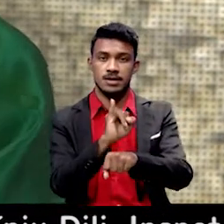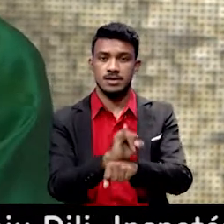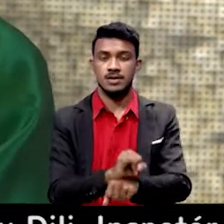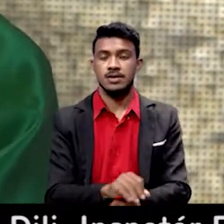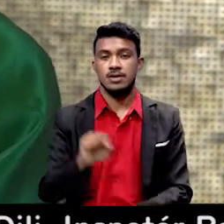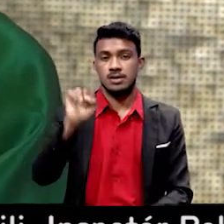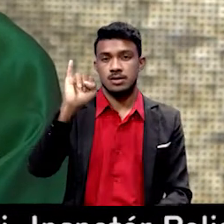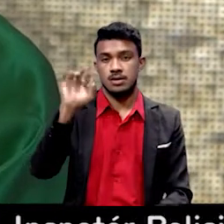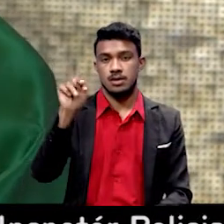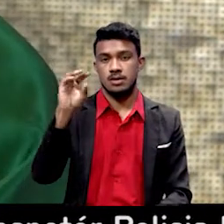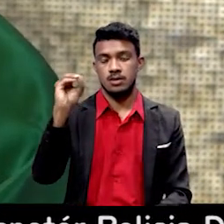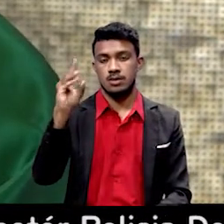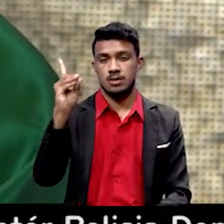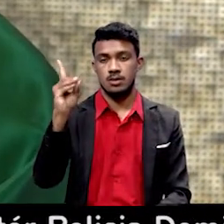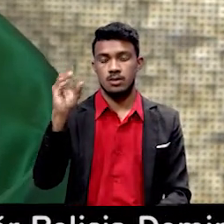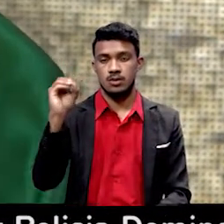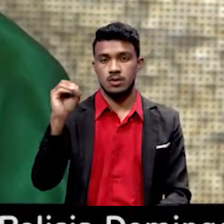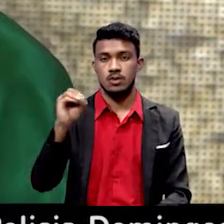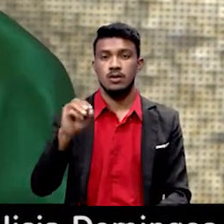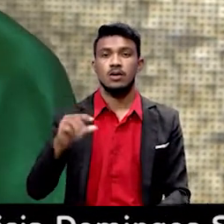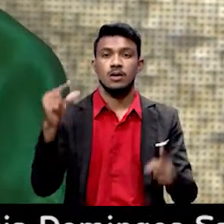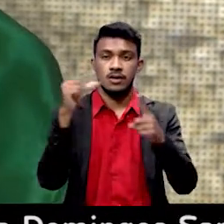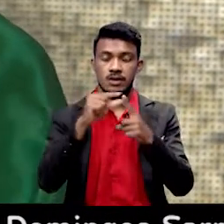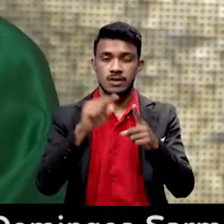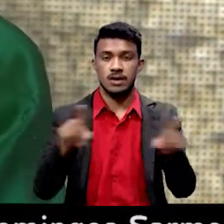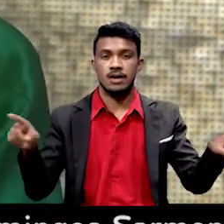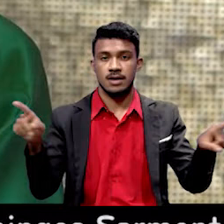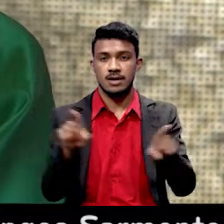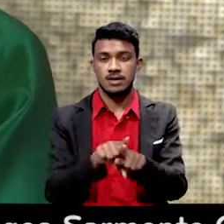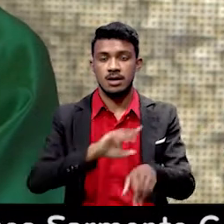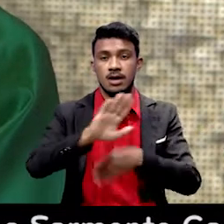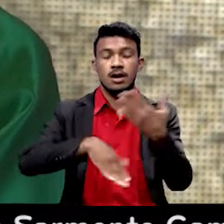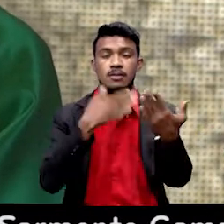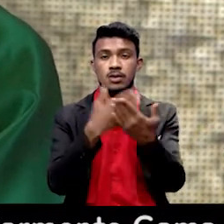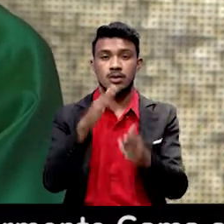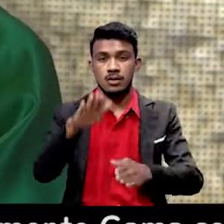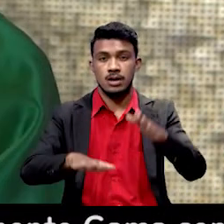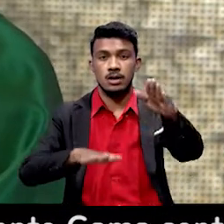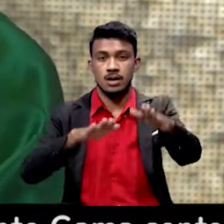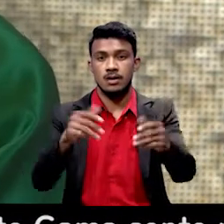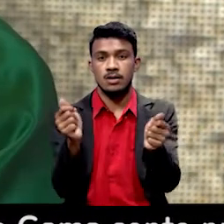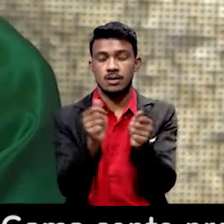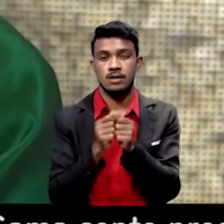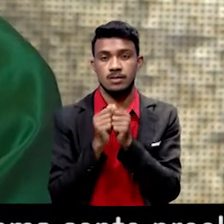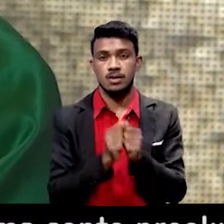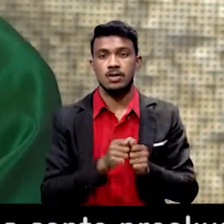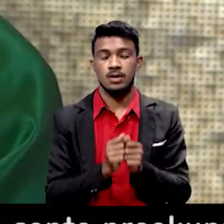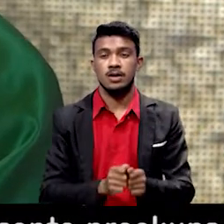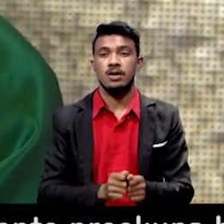sínodo. Significa nós caminhamos juntos. E o Santo